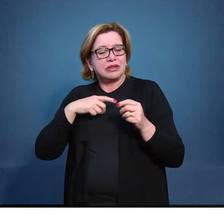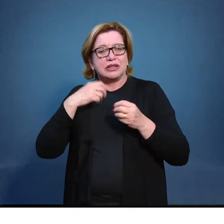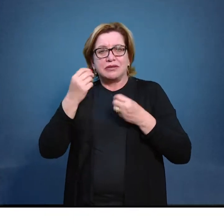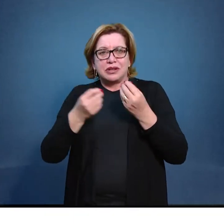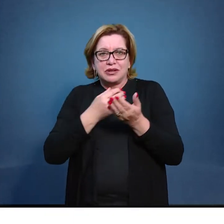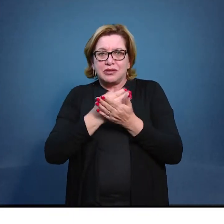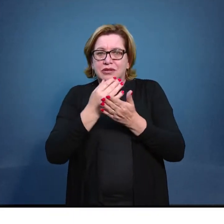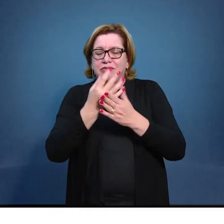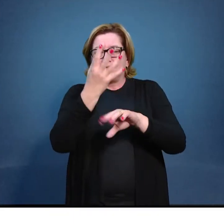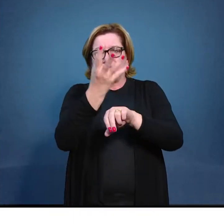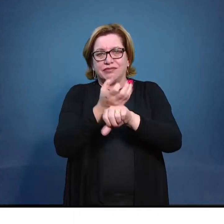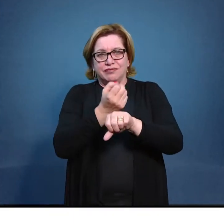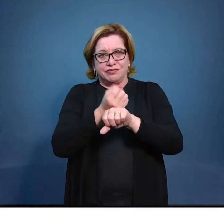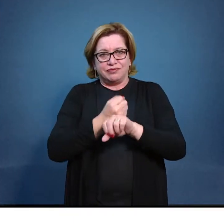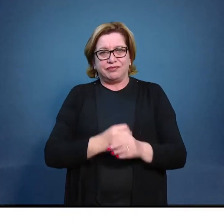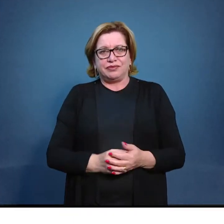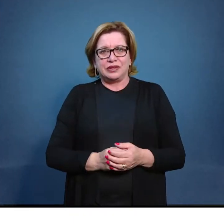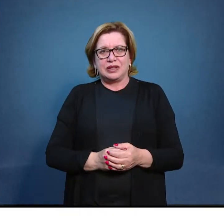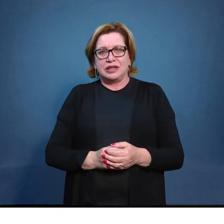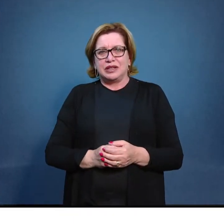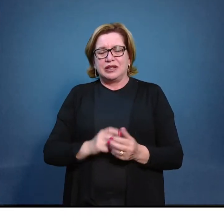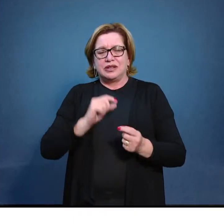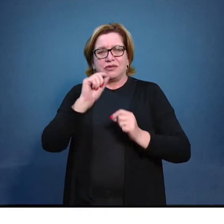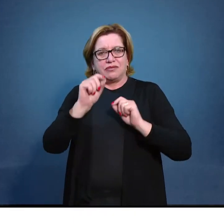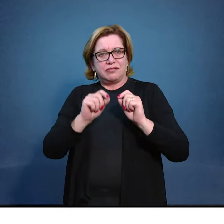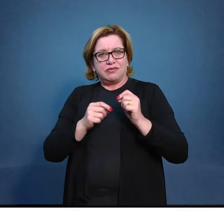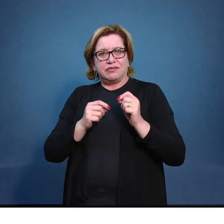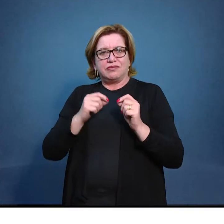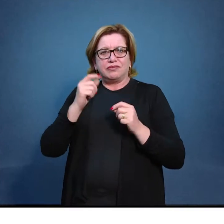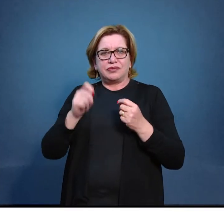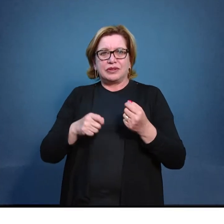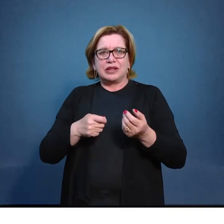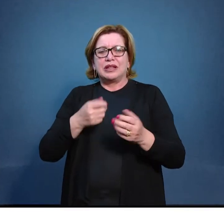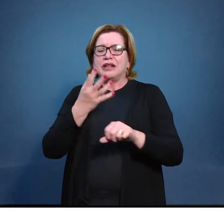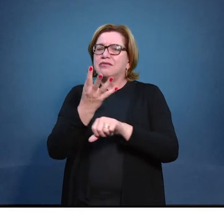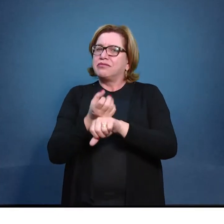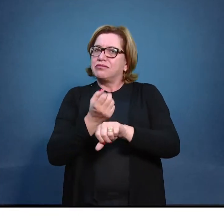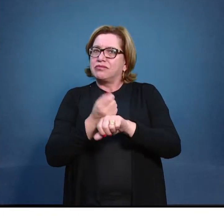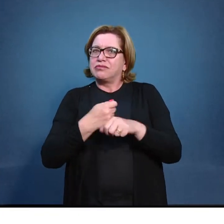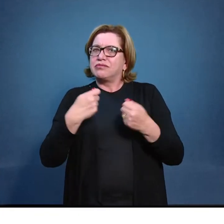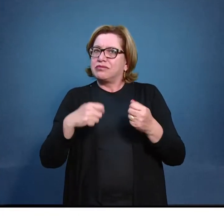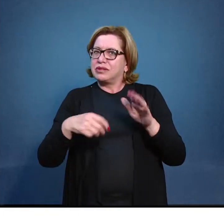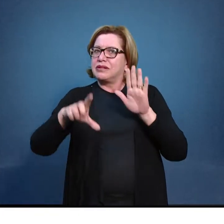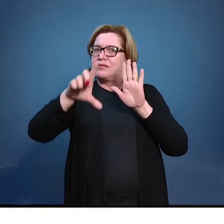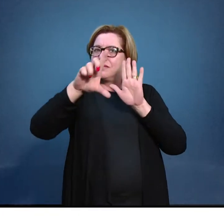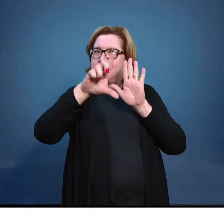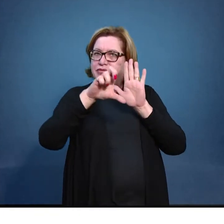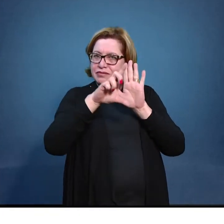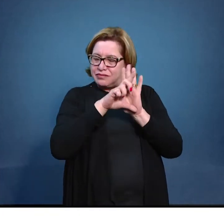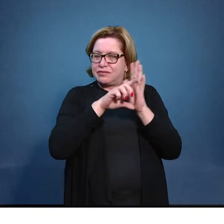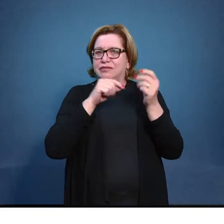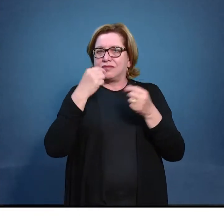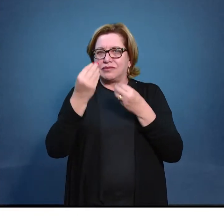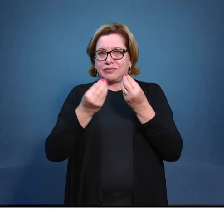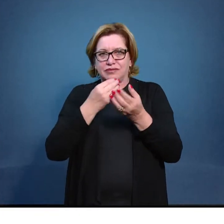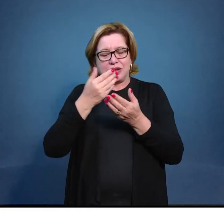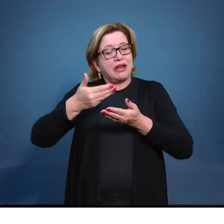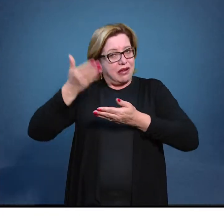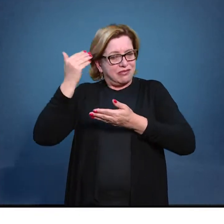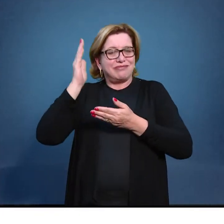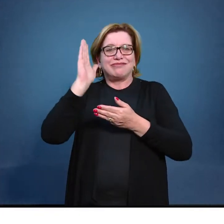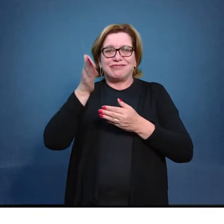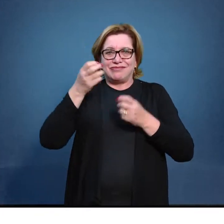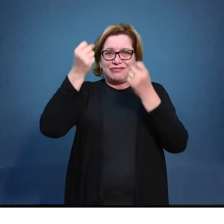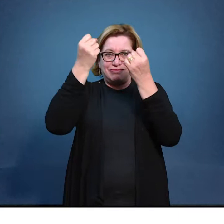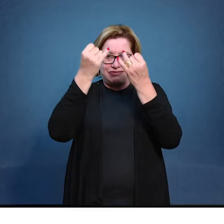do tributo? A incidência tributária exige necessariamente uma lei que a constitua, como eu falei